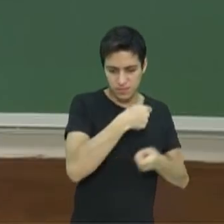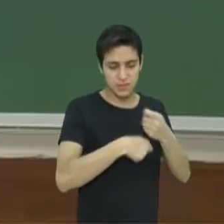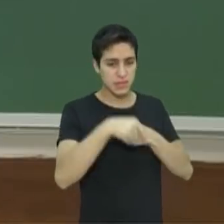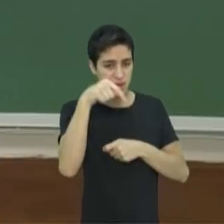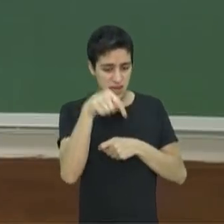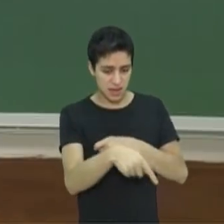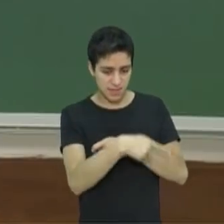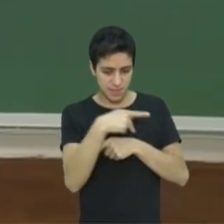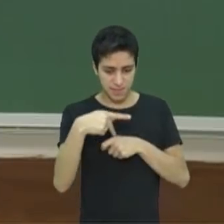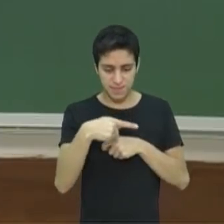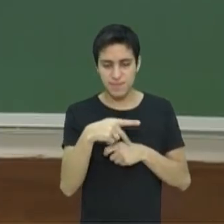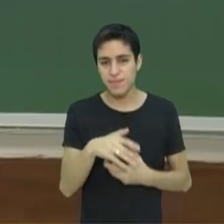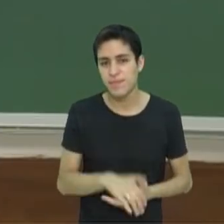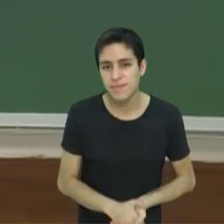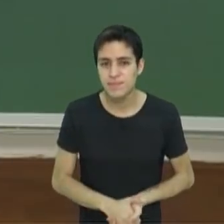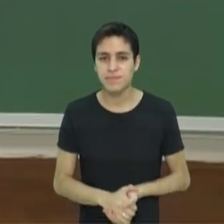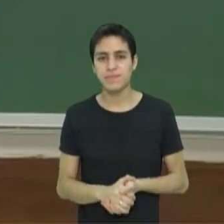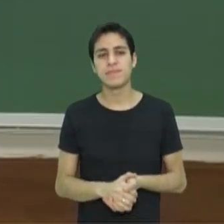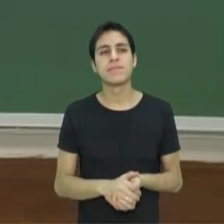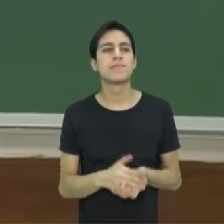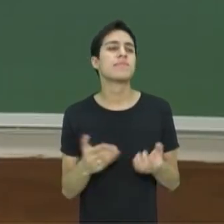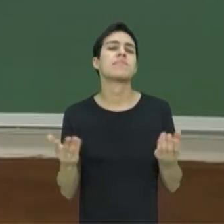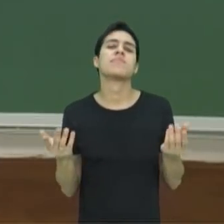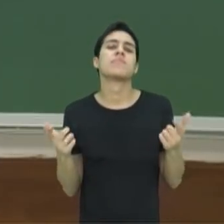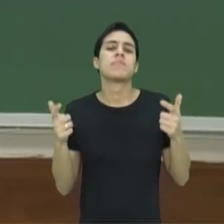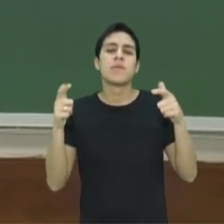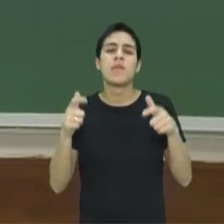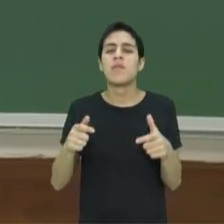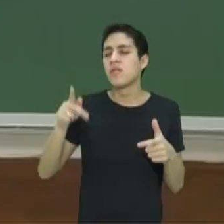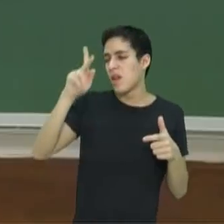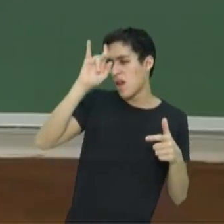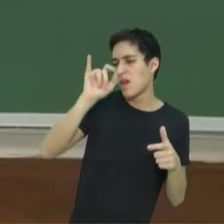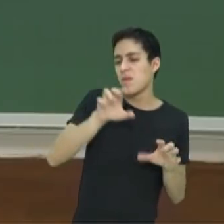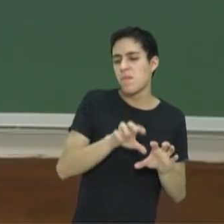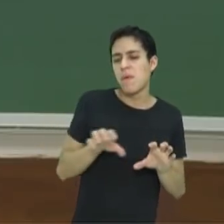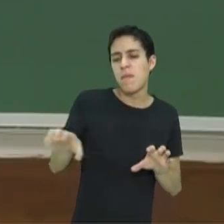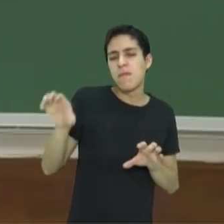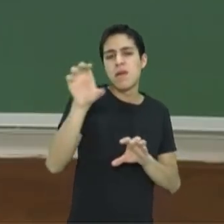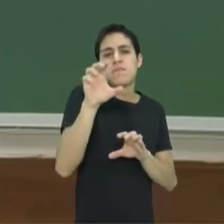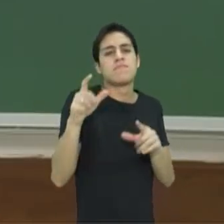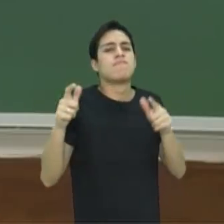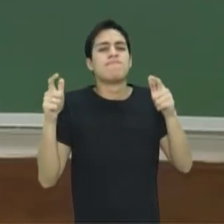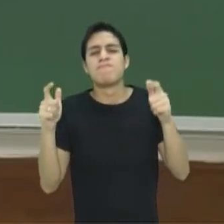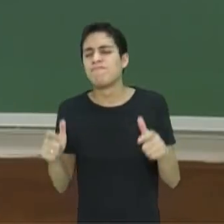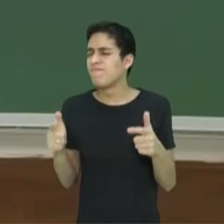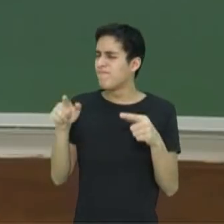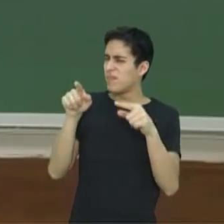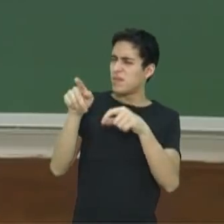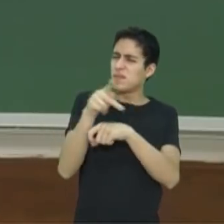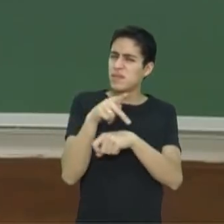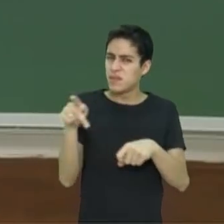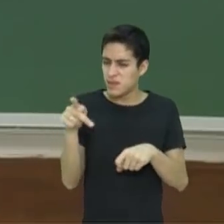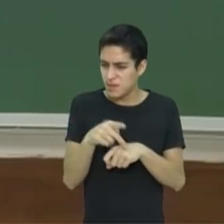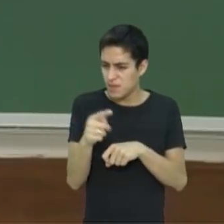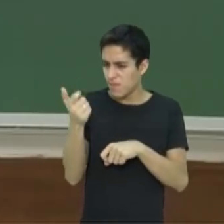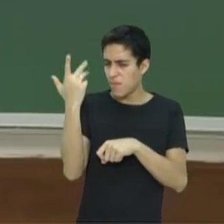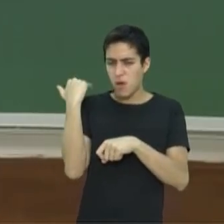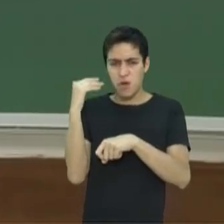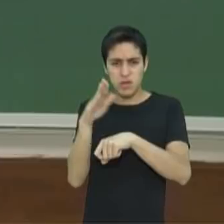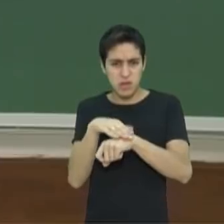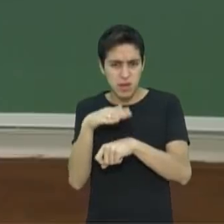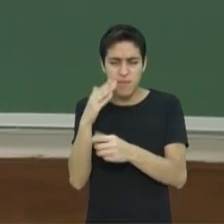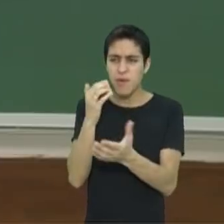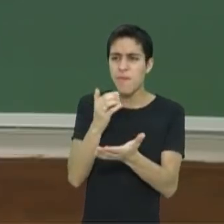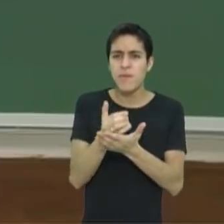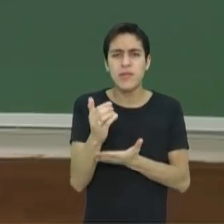nosso país, certo? Agora, aonde fica o Haiti? De onde que vem esse país que tão recentemente a gente começou